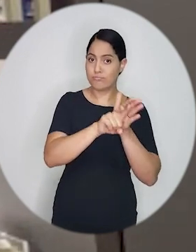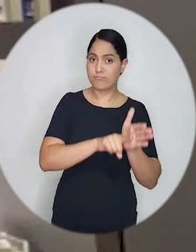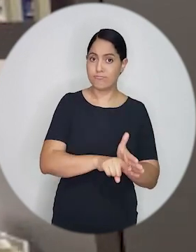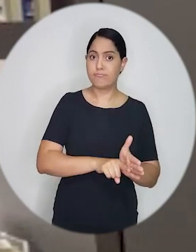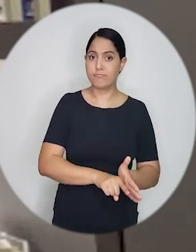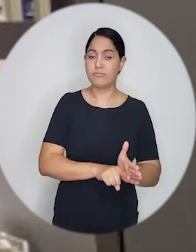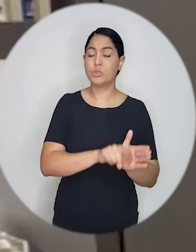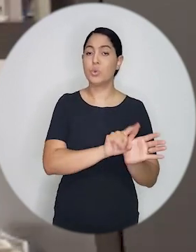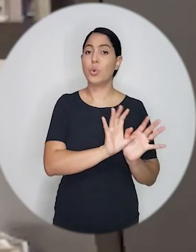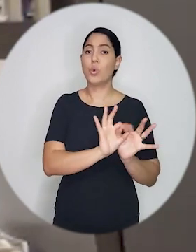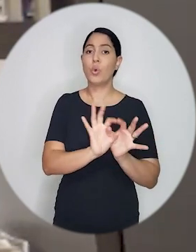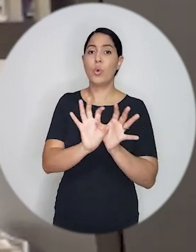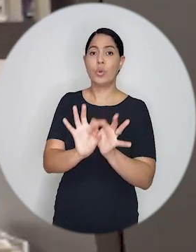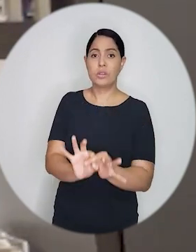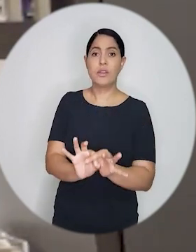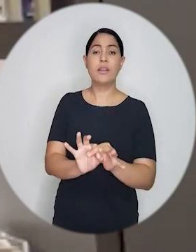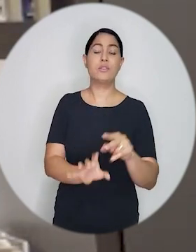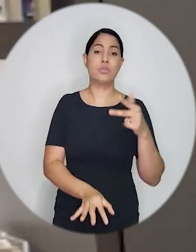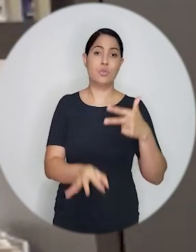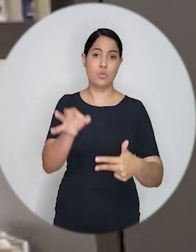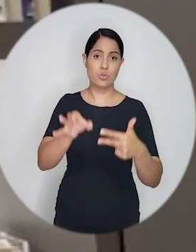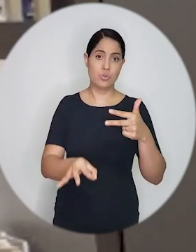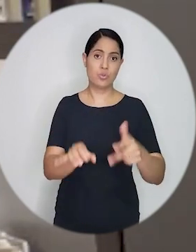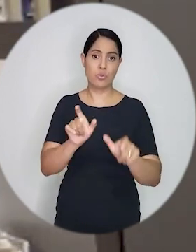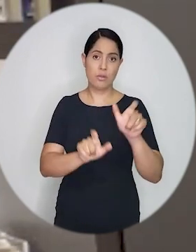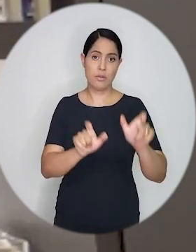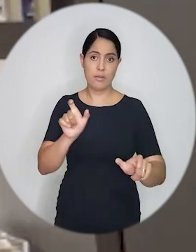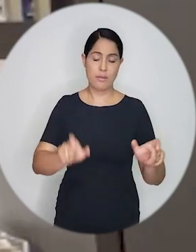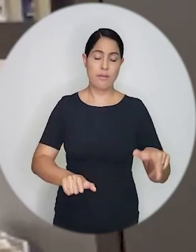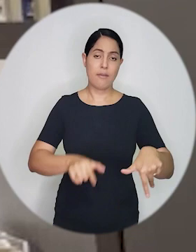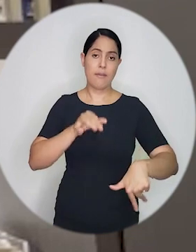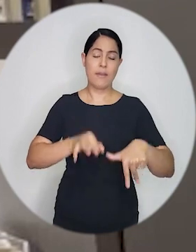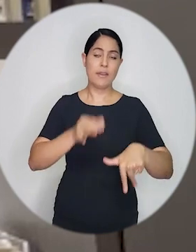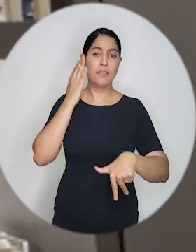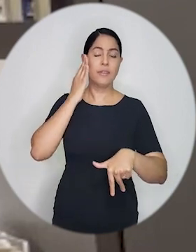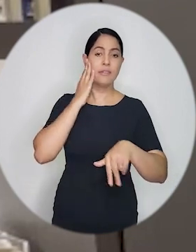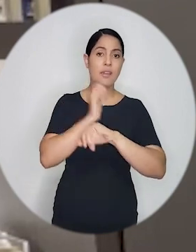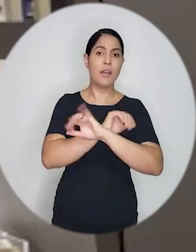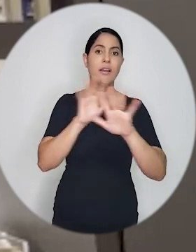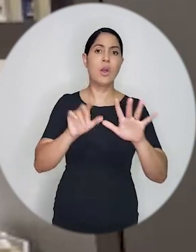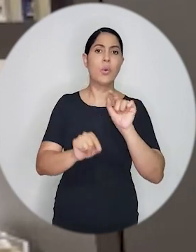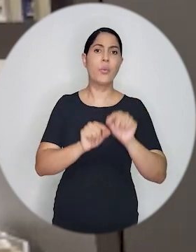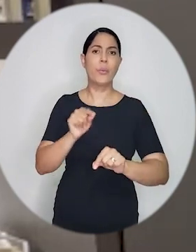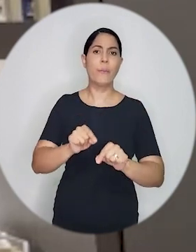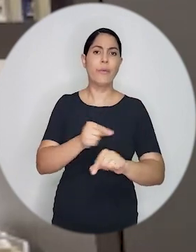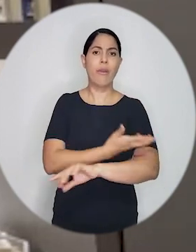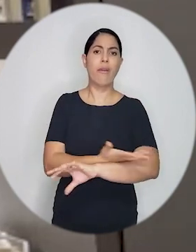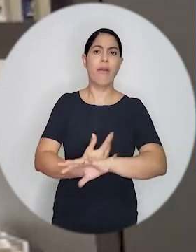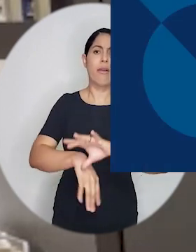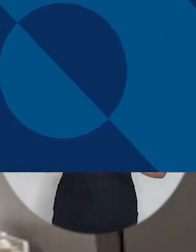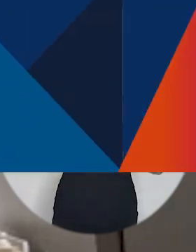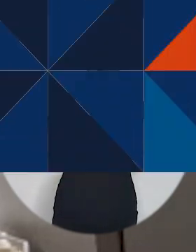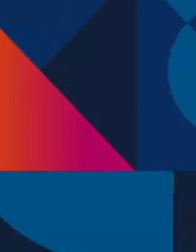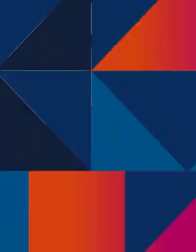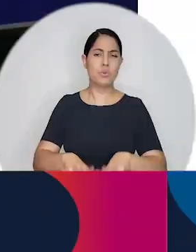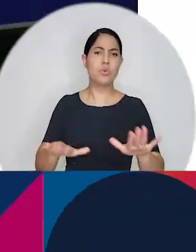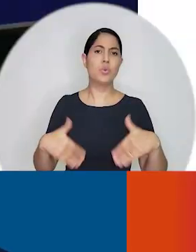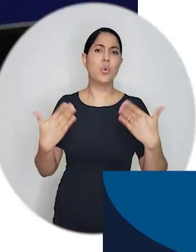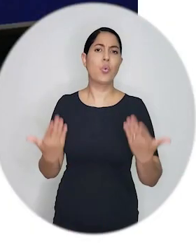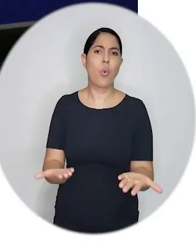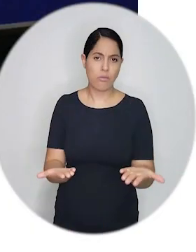medidas, estudos e parâmetros para orientar os juízes na quantificação do dano